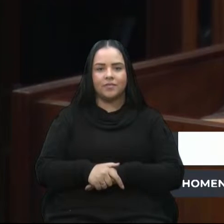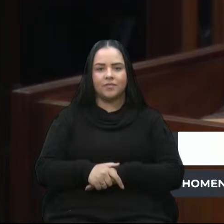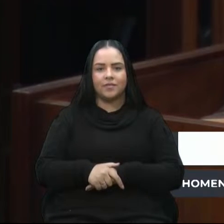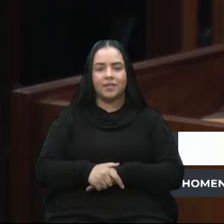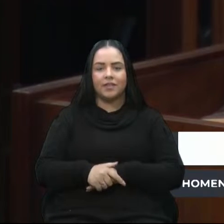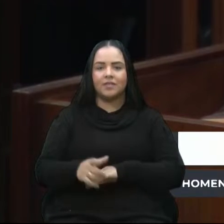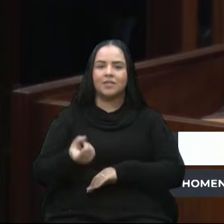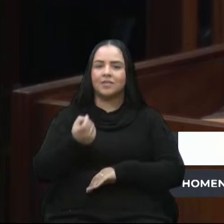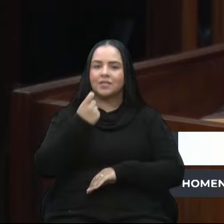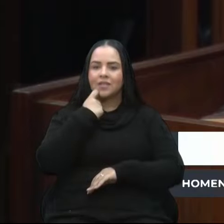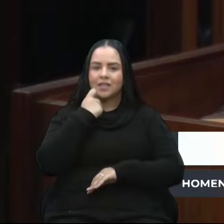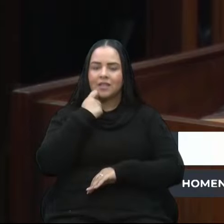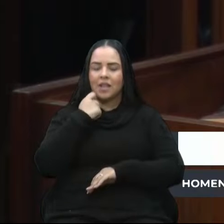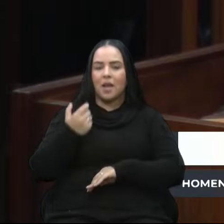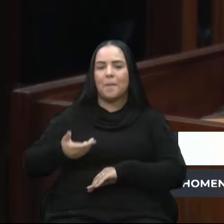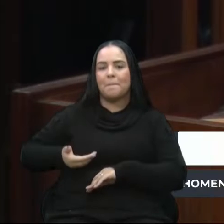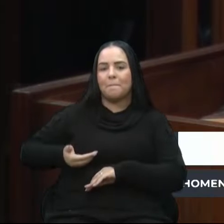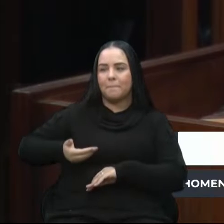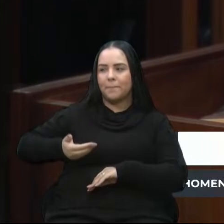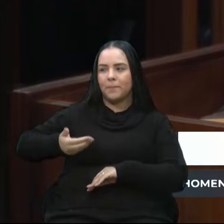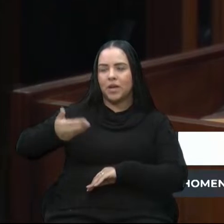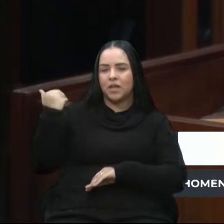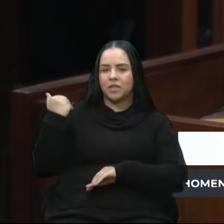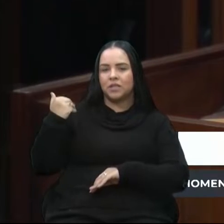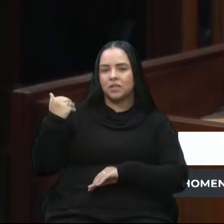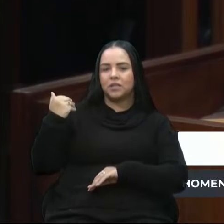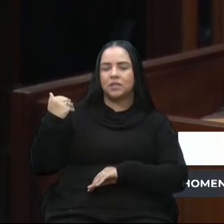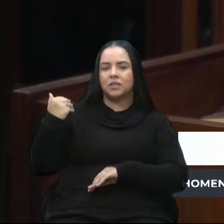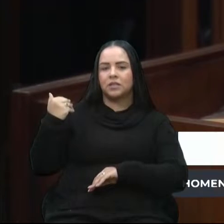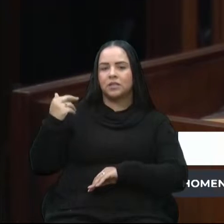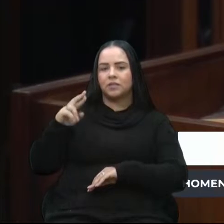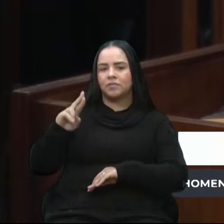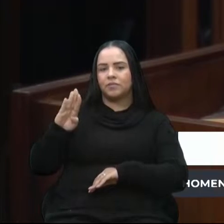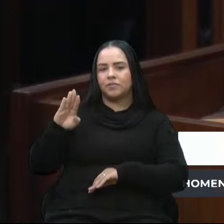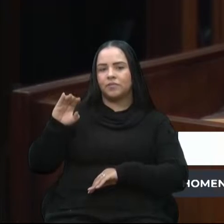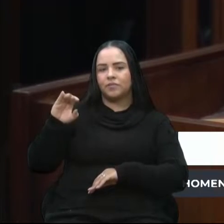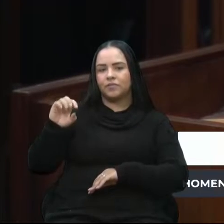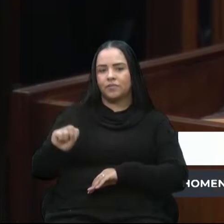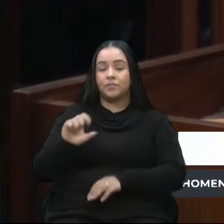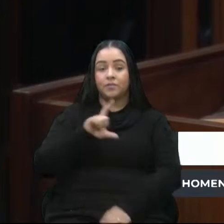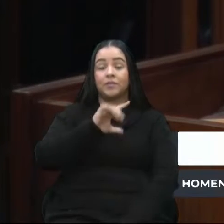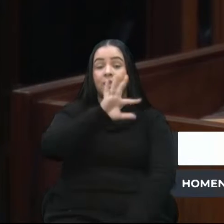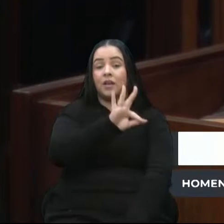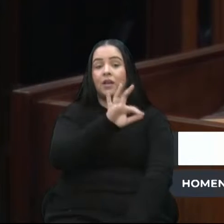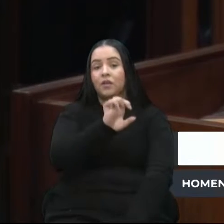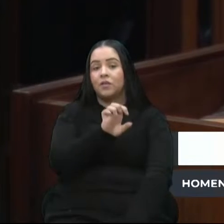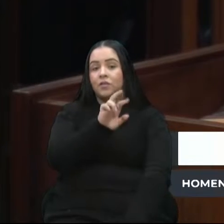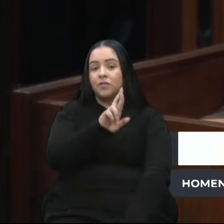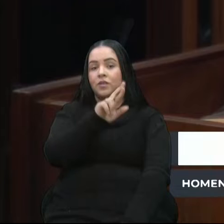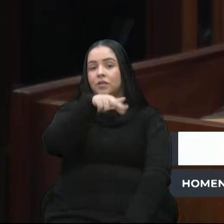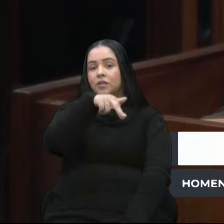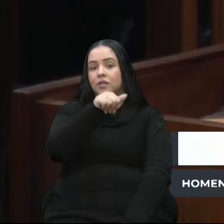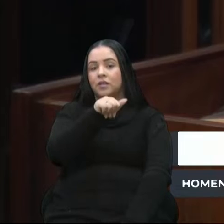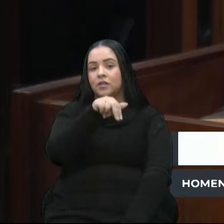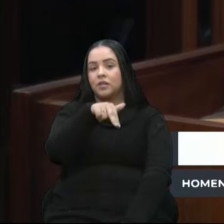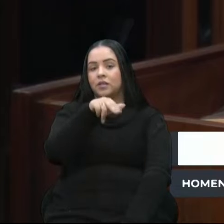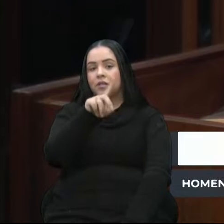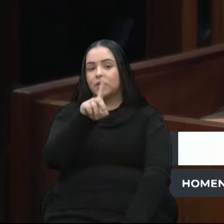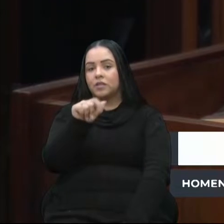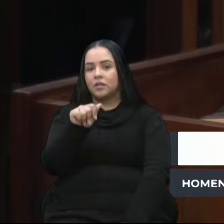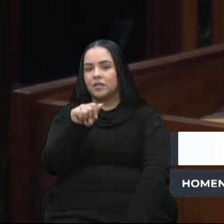Sexta-feira passada, na RBS, a Fernanda Carvalho, que é uma repórter lá, fez da própria